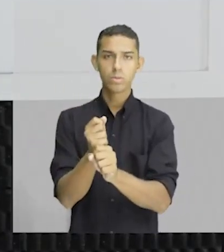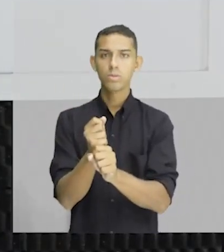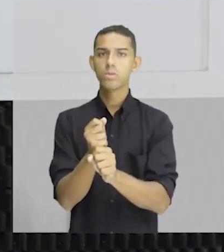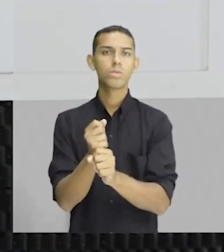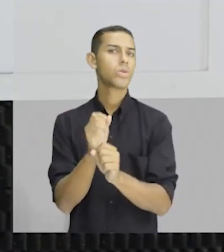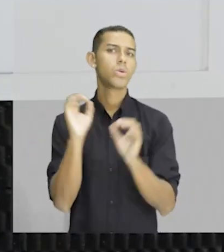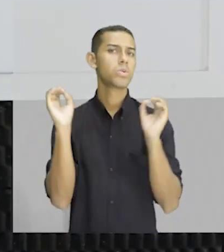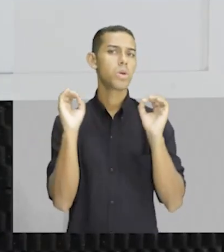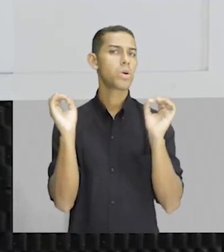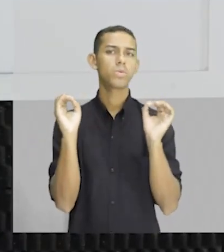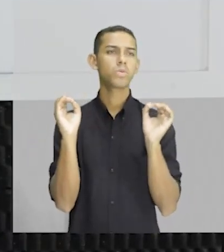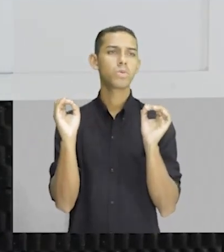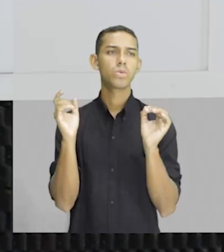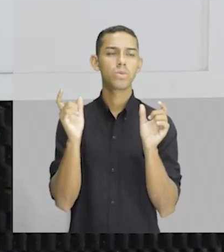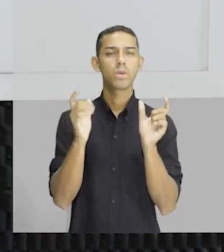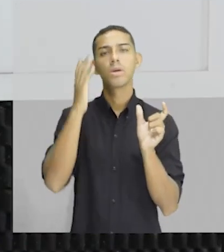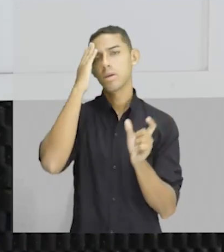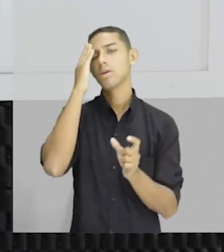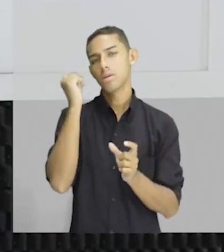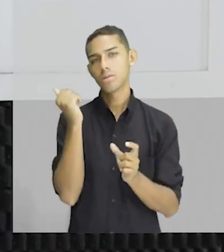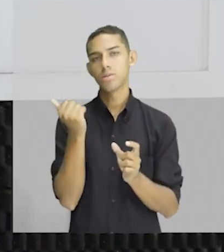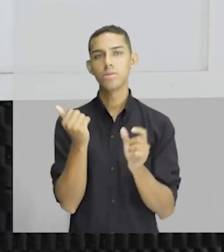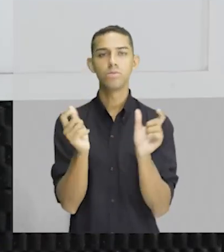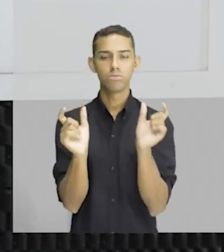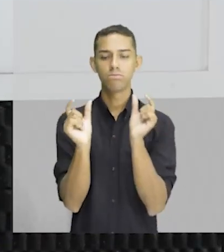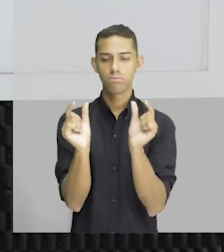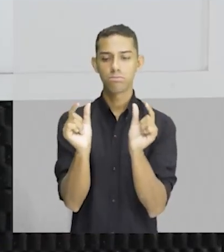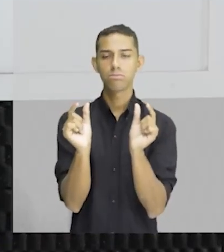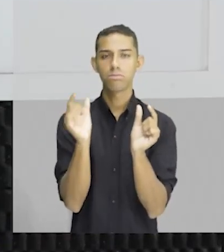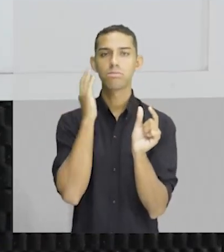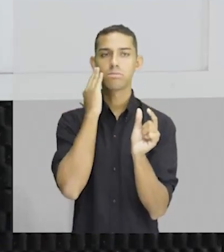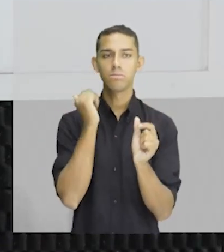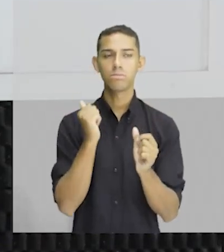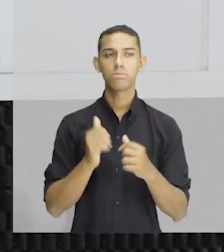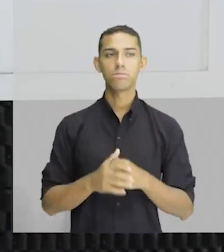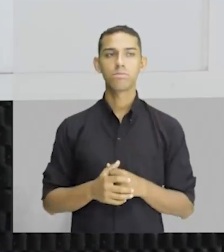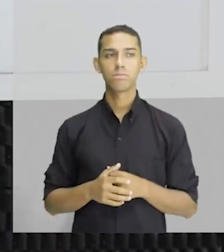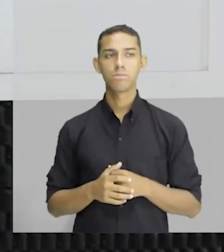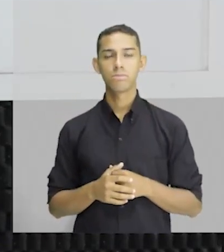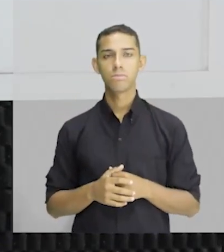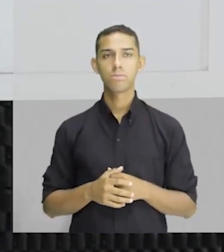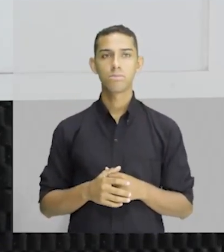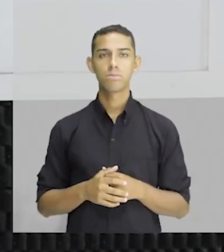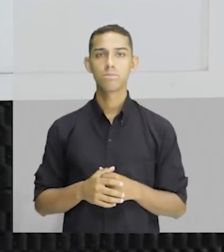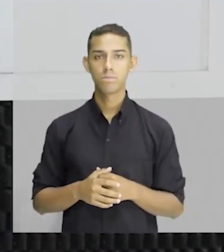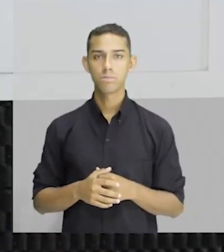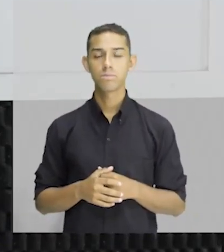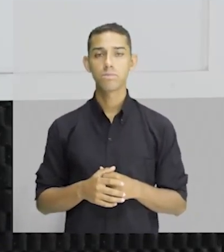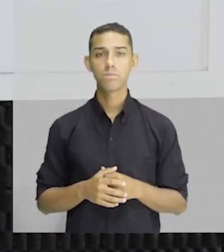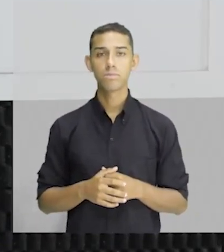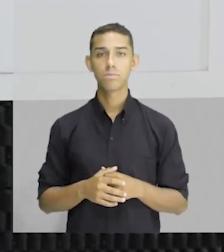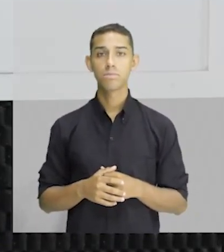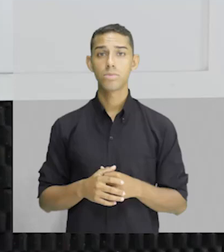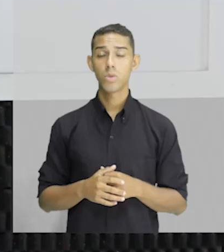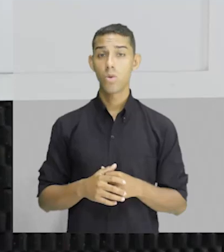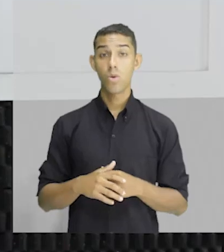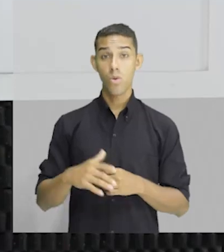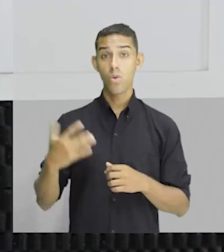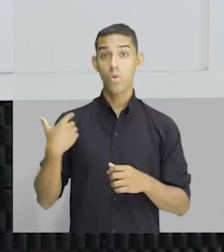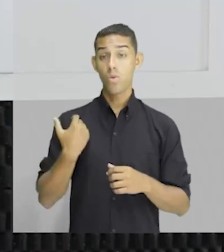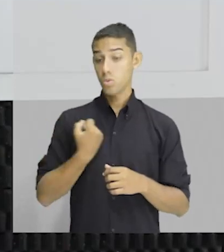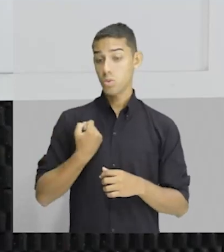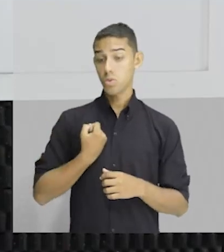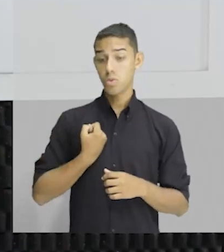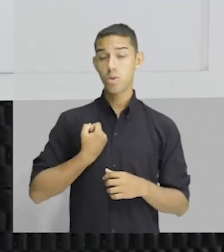não vou colocar esses sinais porque eu já sei a interpretação deles. Tá? Então eu vou botar ali só o valor puro. Como é